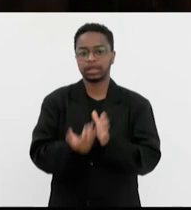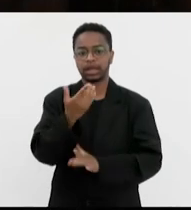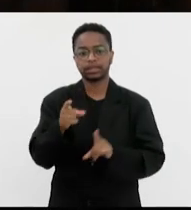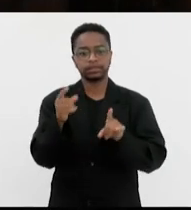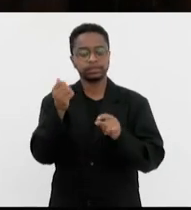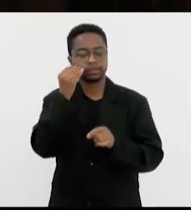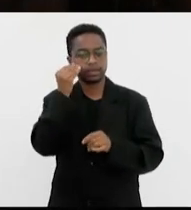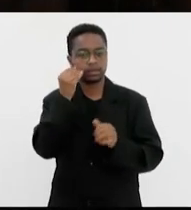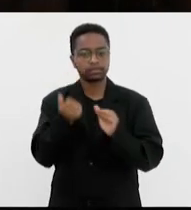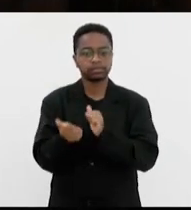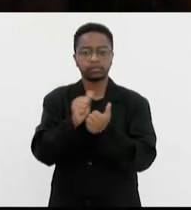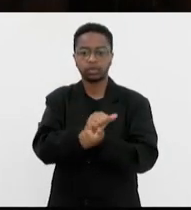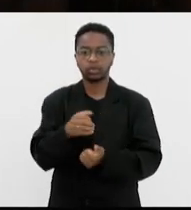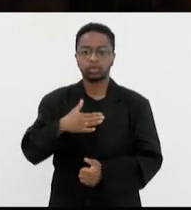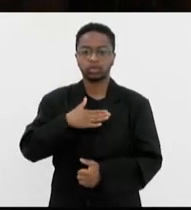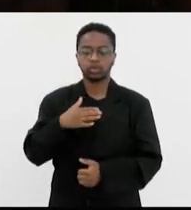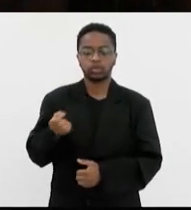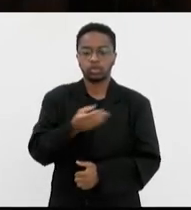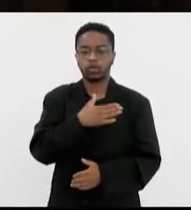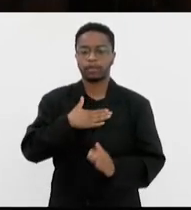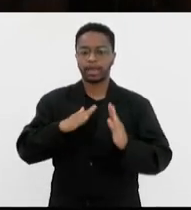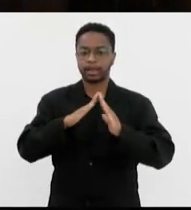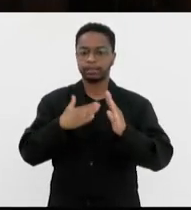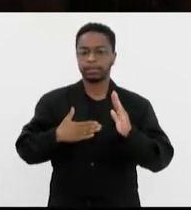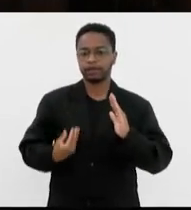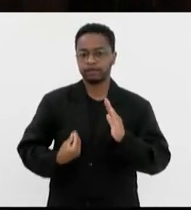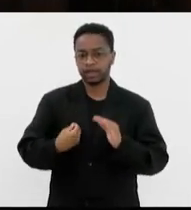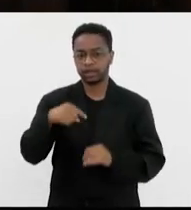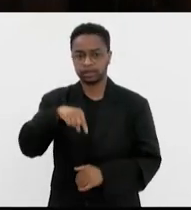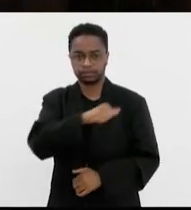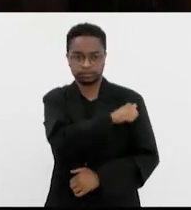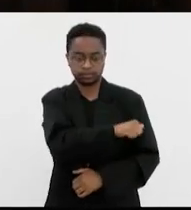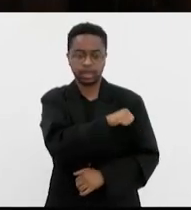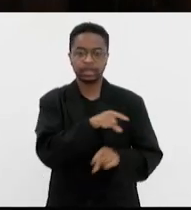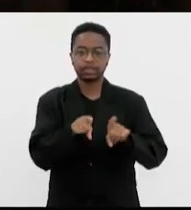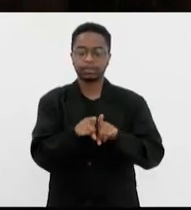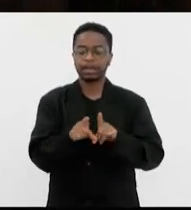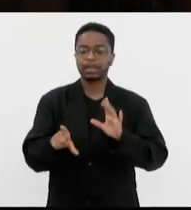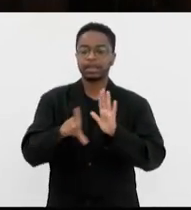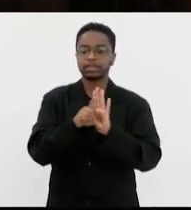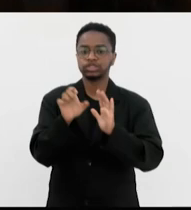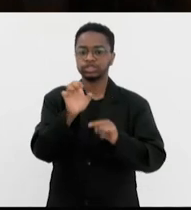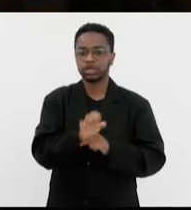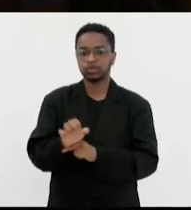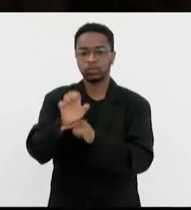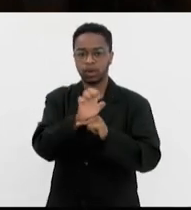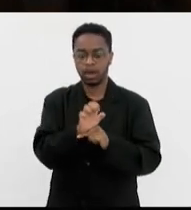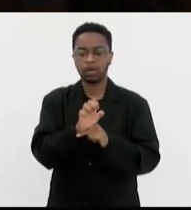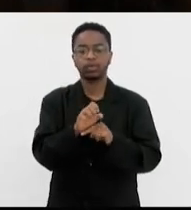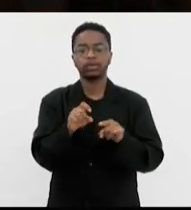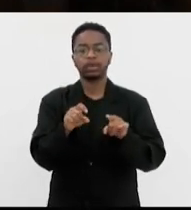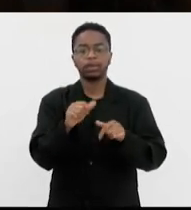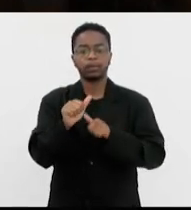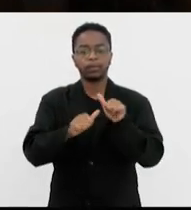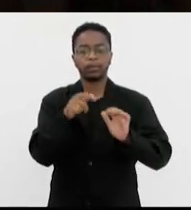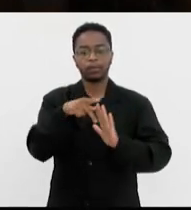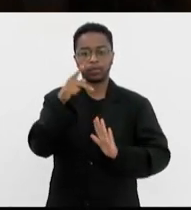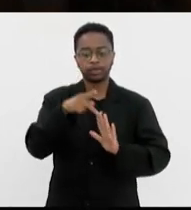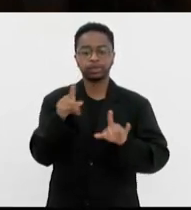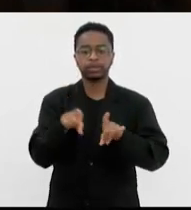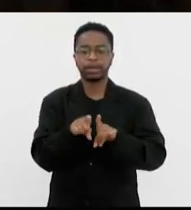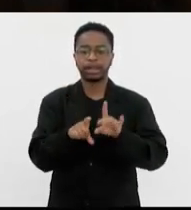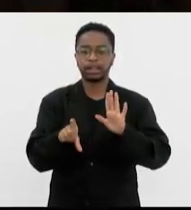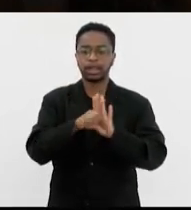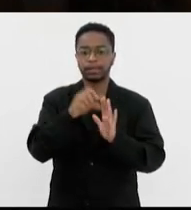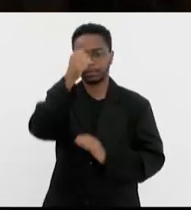novo Minha Casa Minha Vida no estado do Rio de Janeiro, lei estadual que adequasse a portaria federal, lei municipal que melhorasse o zoneamento urbano